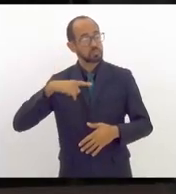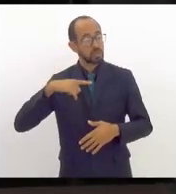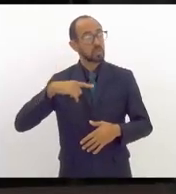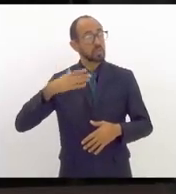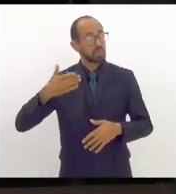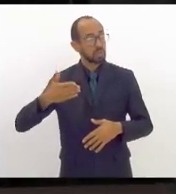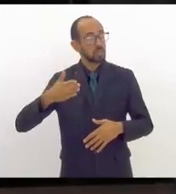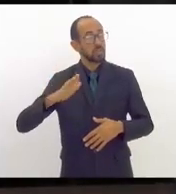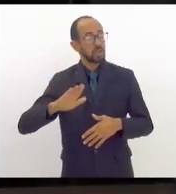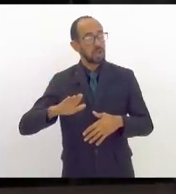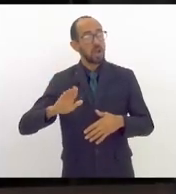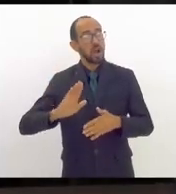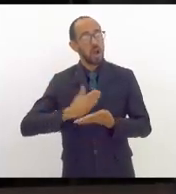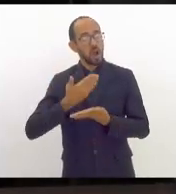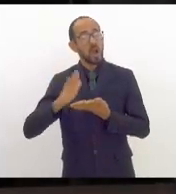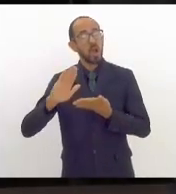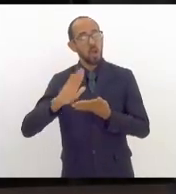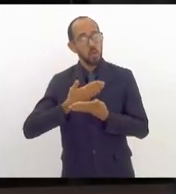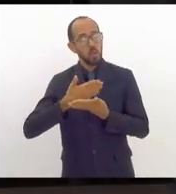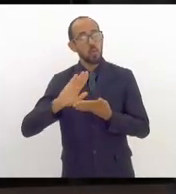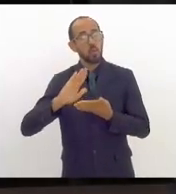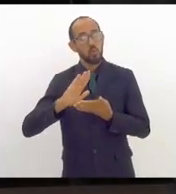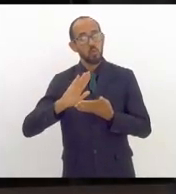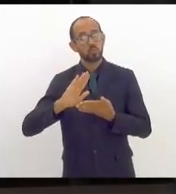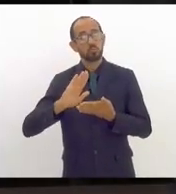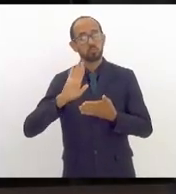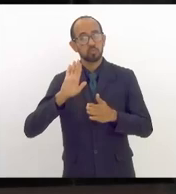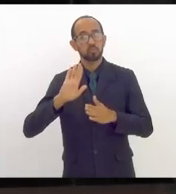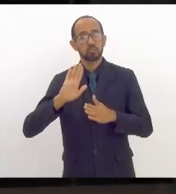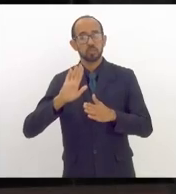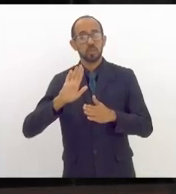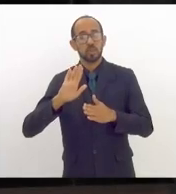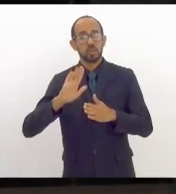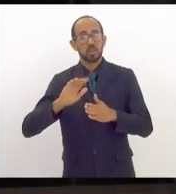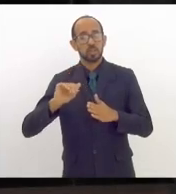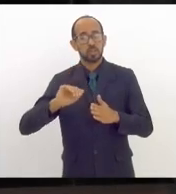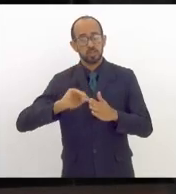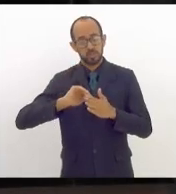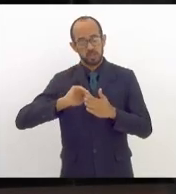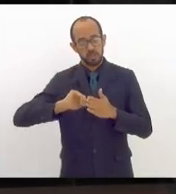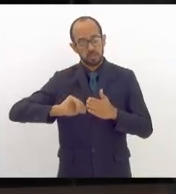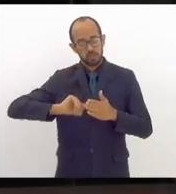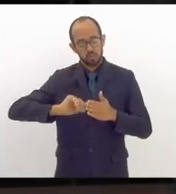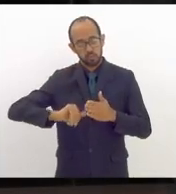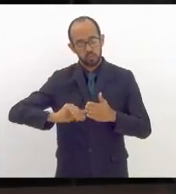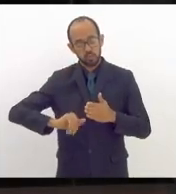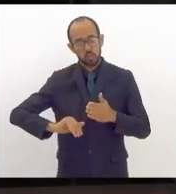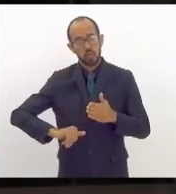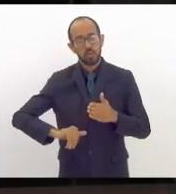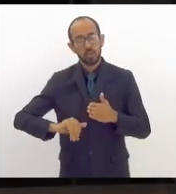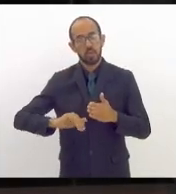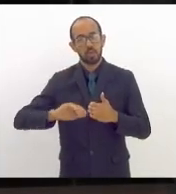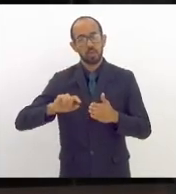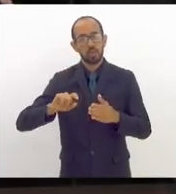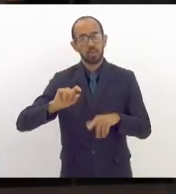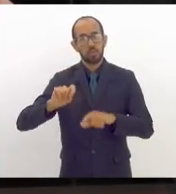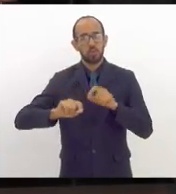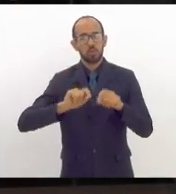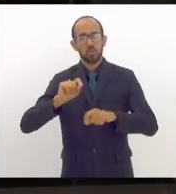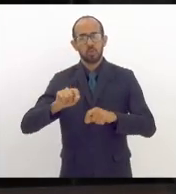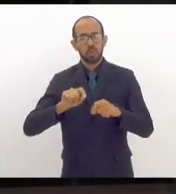os demais aquilo que exclui Exatamente Essa